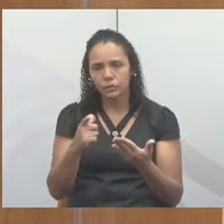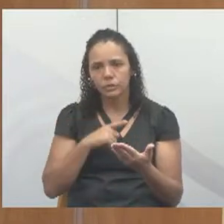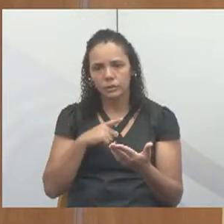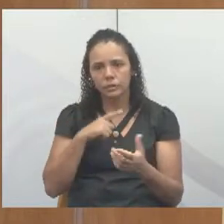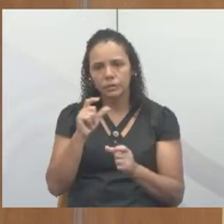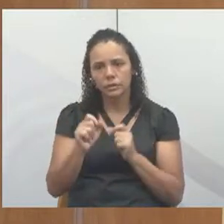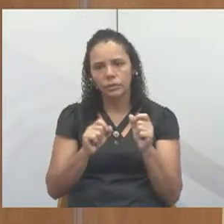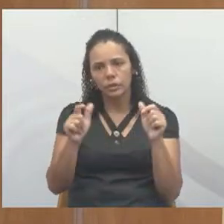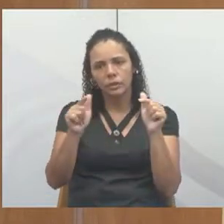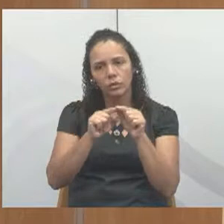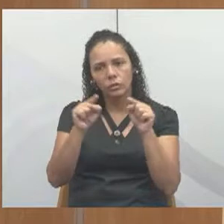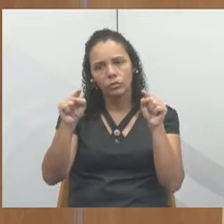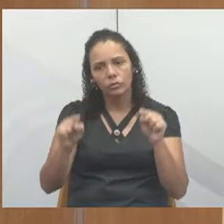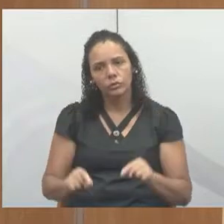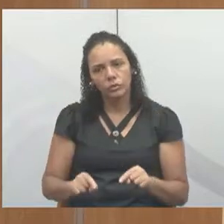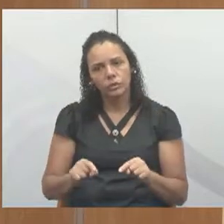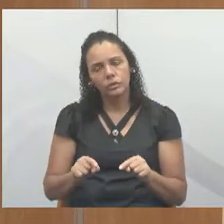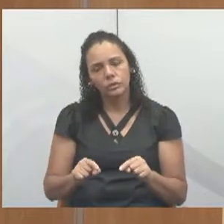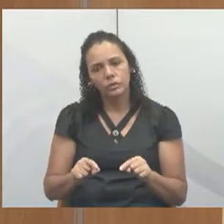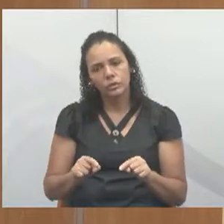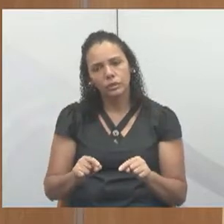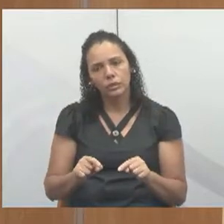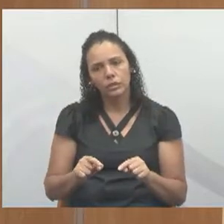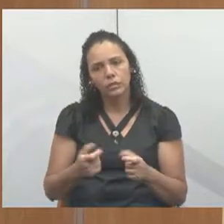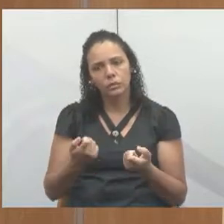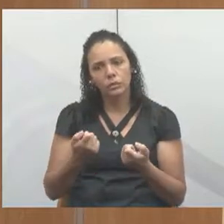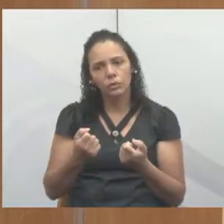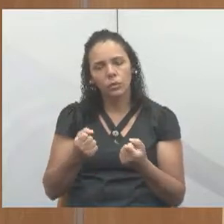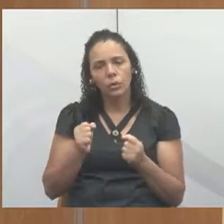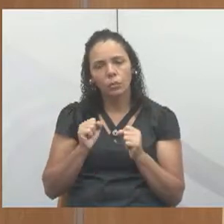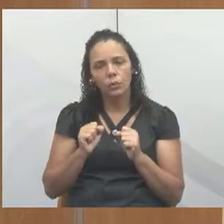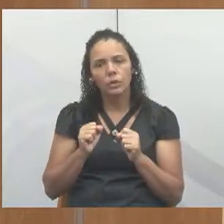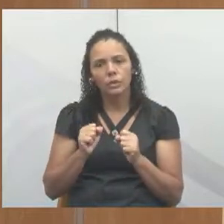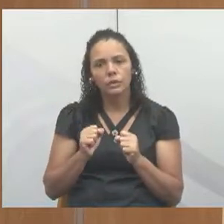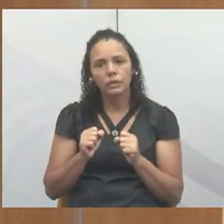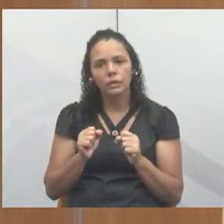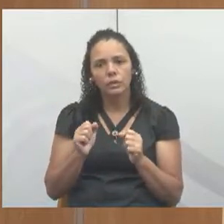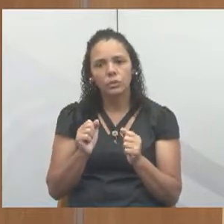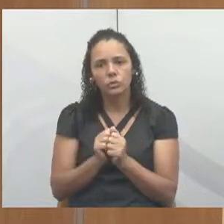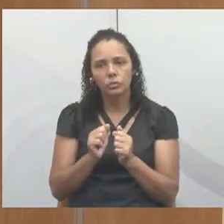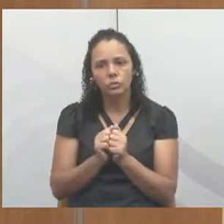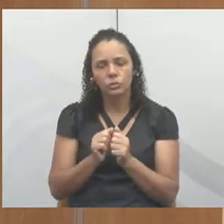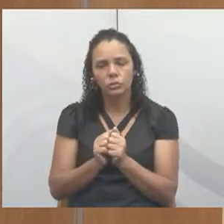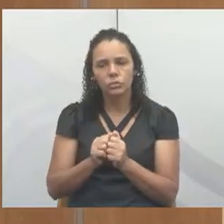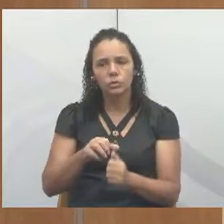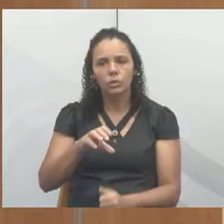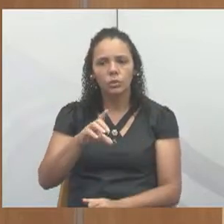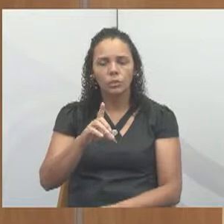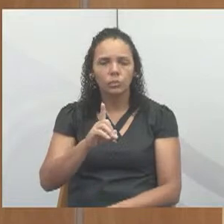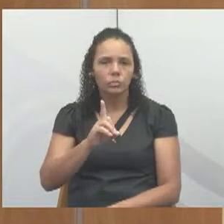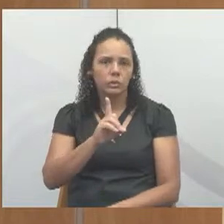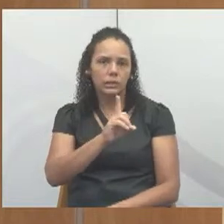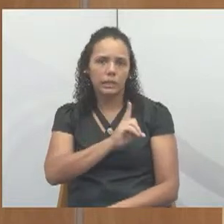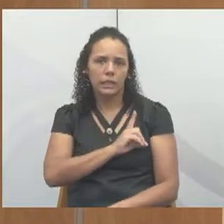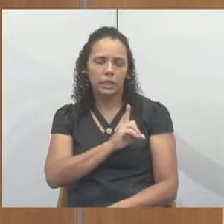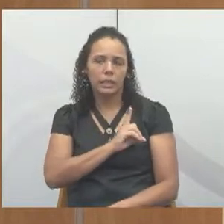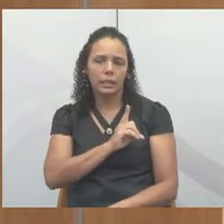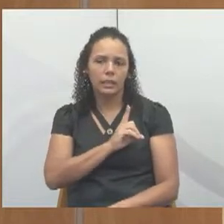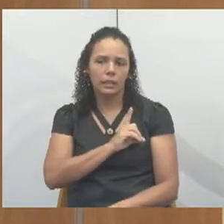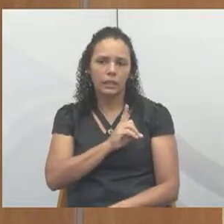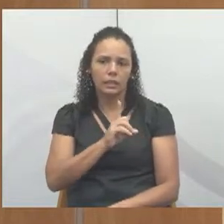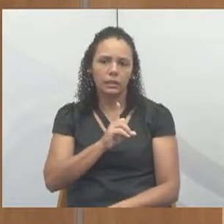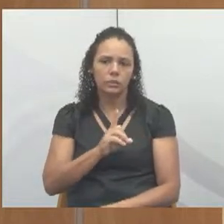são cidadãos municipais, poderiam concorrer junto aos delegados regionais. Então, a discussão